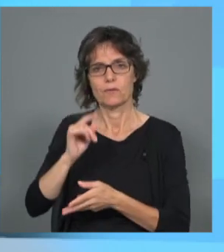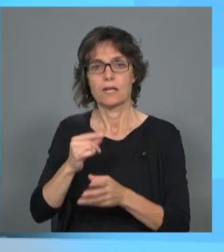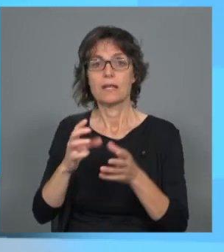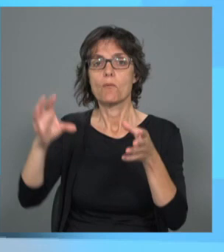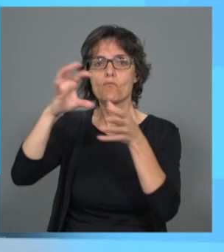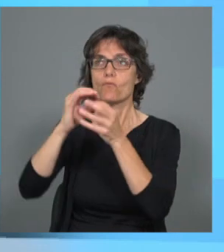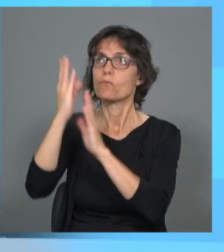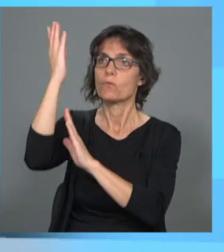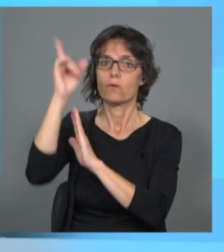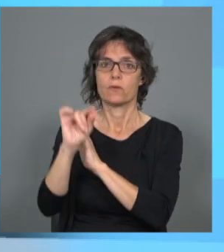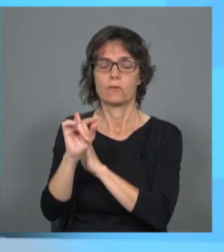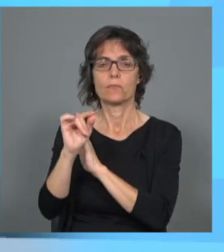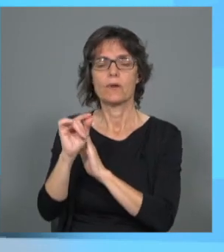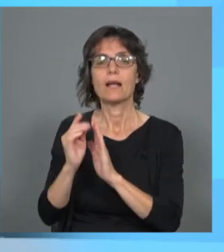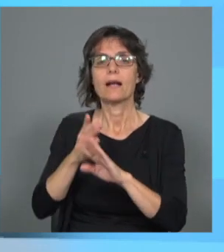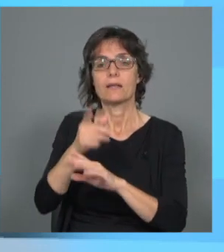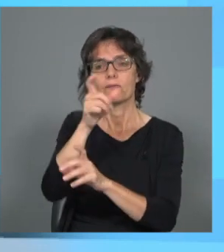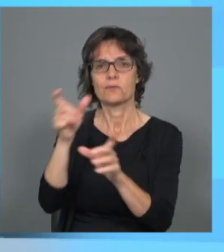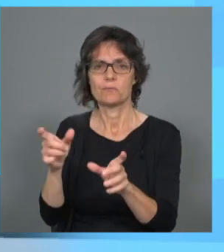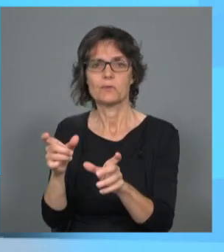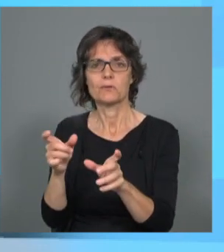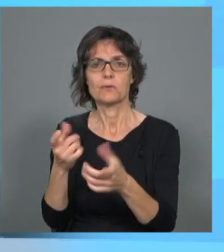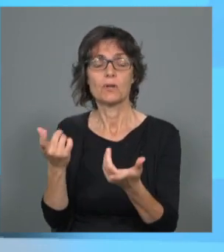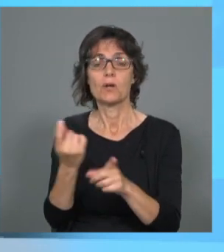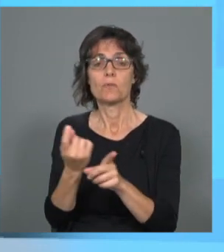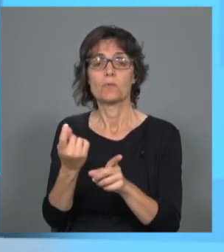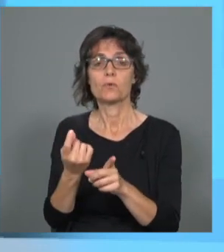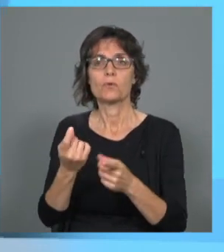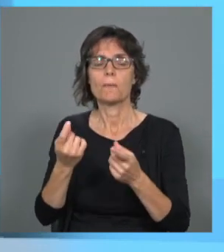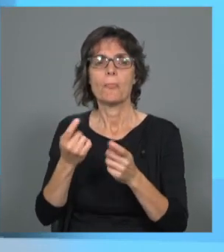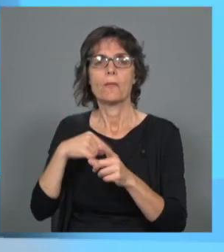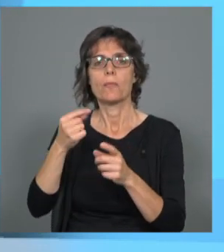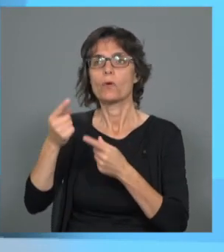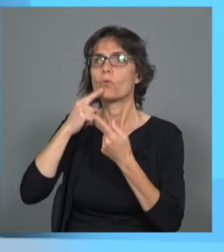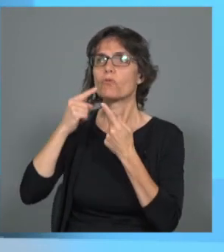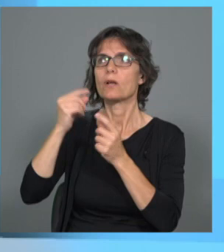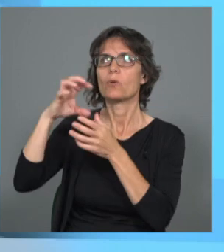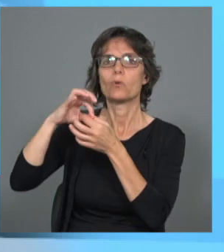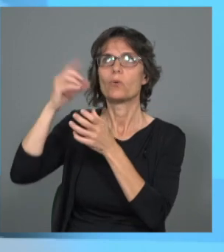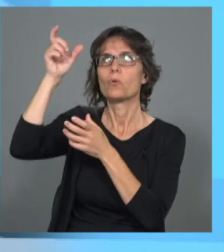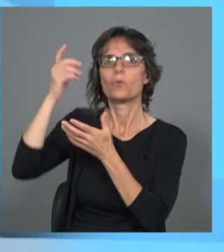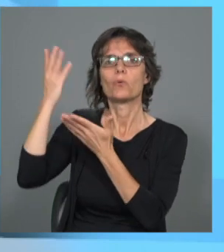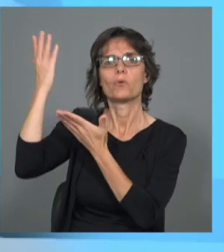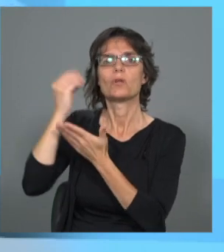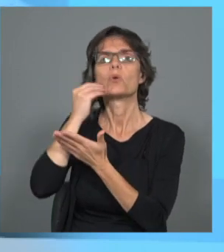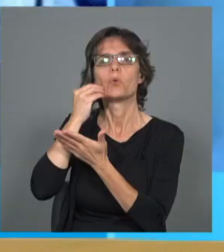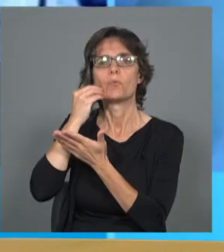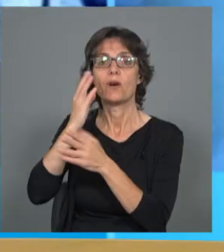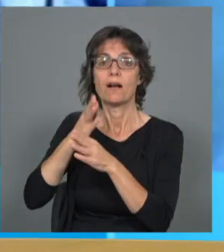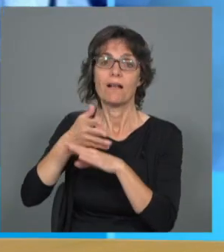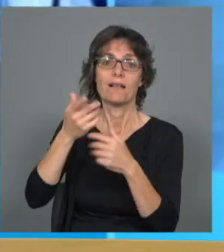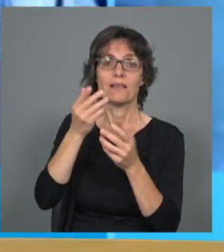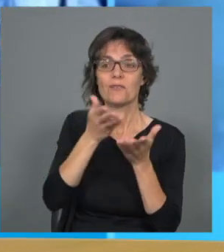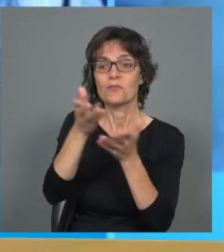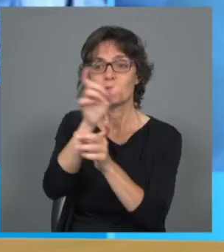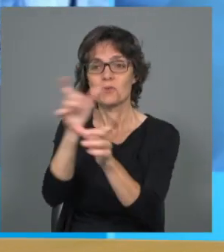acontecer também através do outro. Não pode ser uma relação meramente espiritual se não contemplar aquele que está ao nosso lado. É isso. Pois, eu